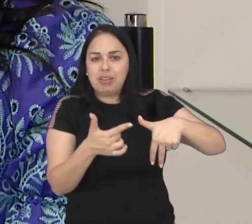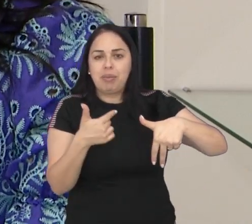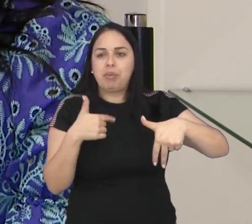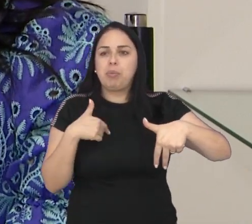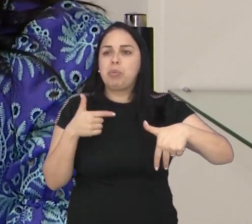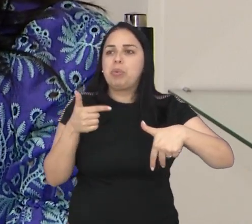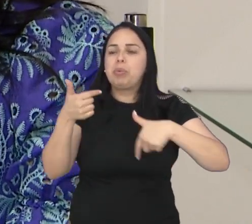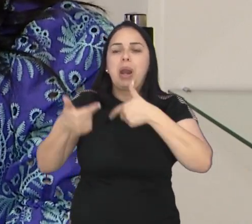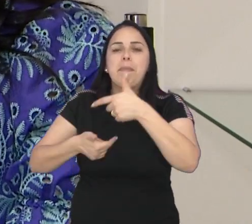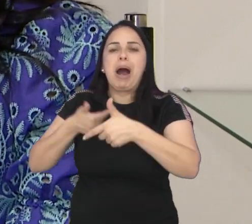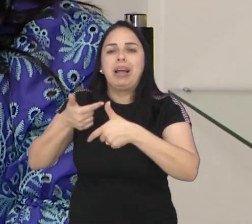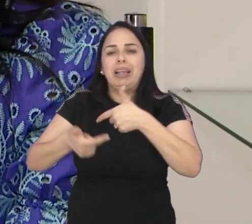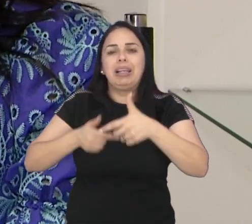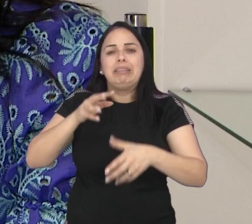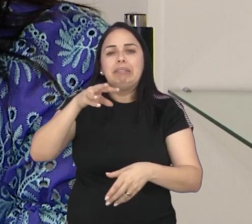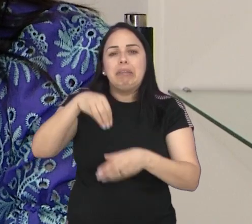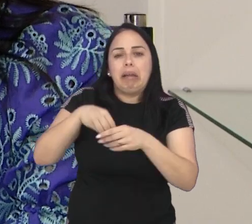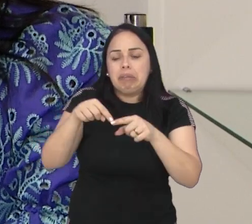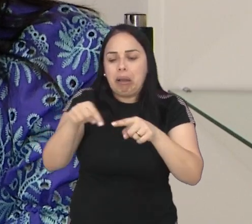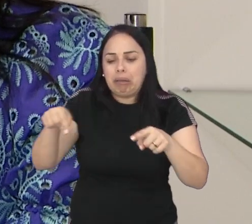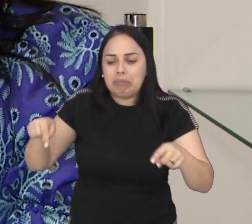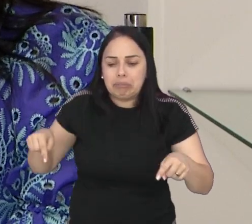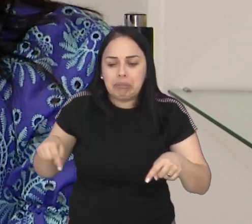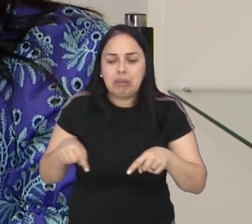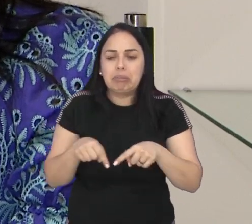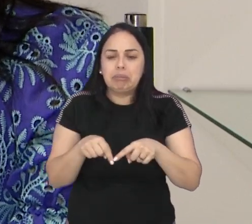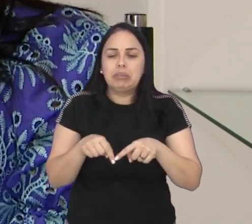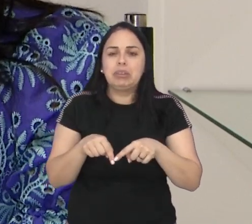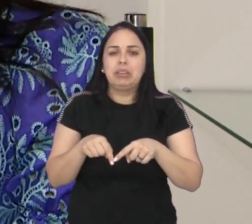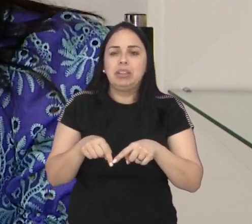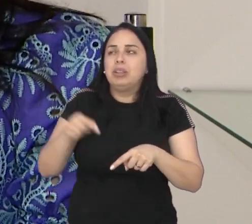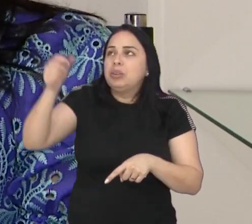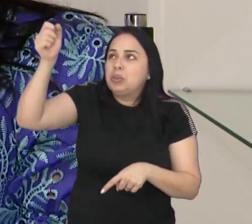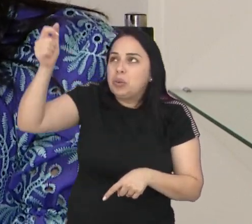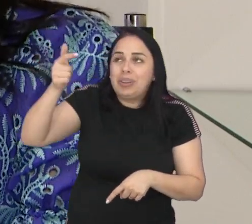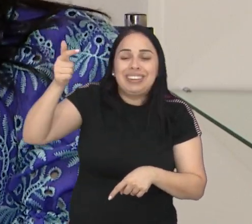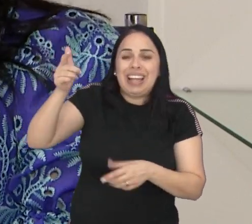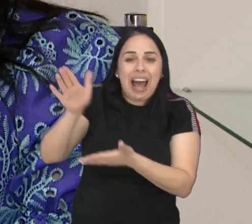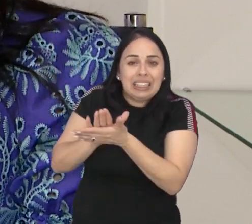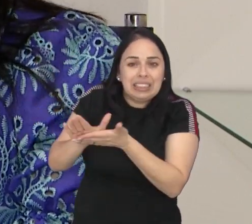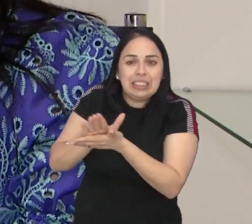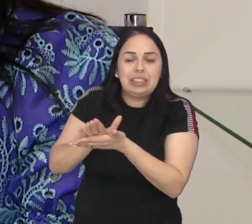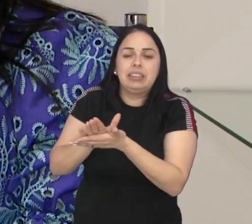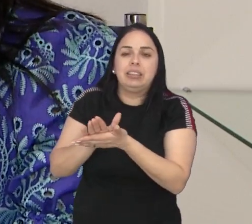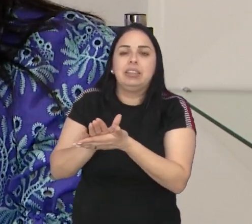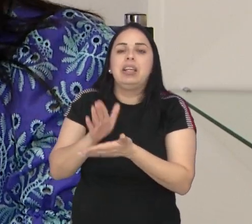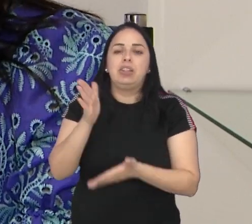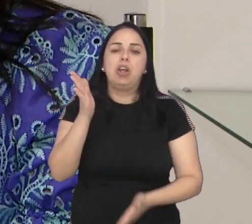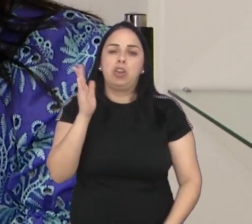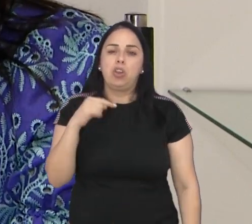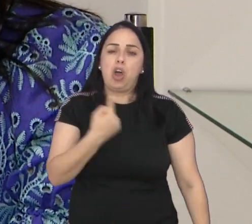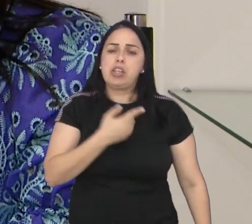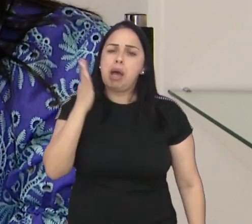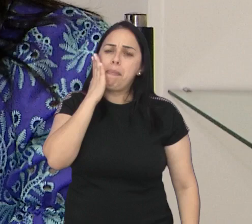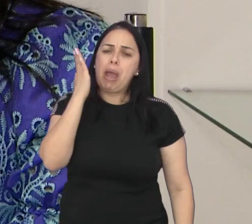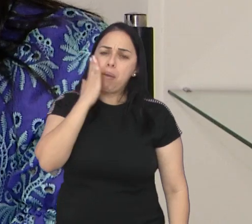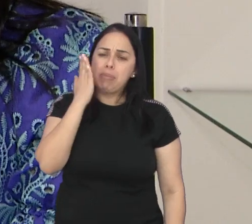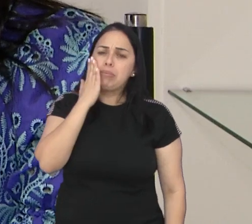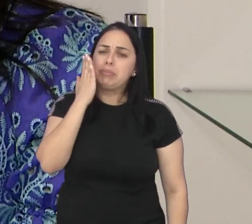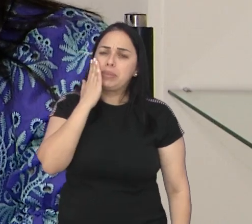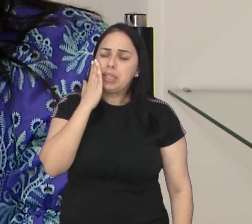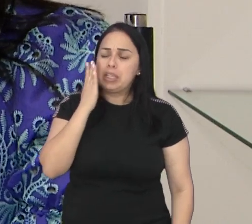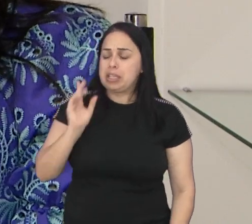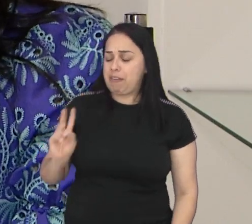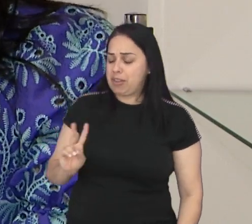pacientes que não trabalham ao ar livre, então que ficam menos expostos à radiação. Por quê? A gente sabe que a